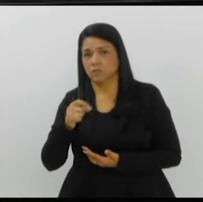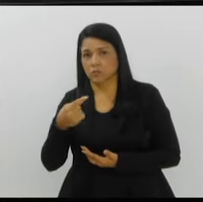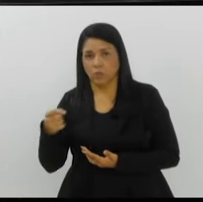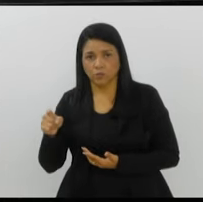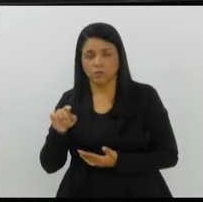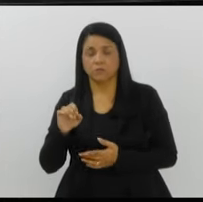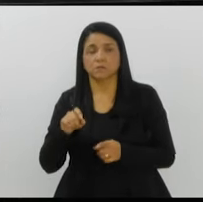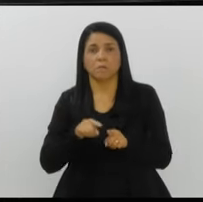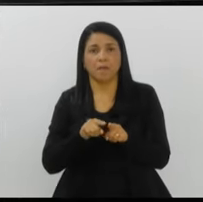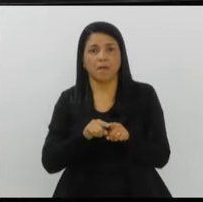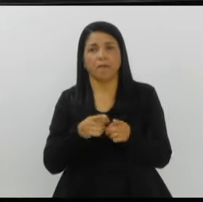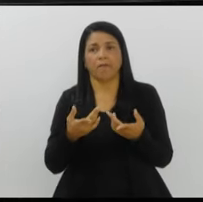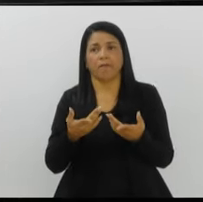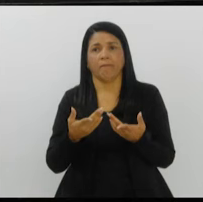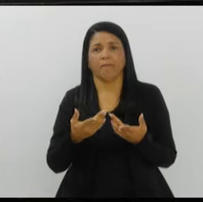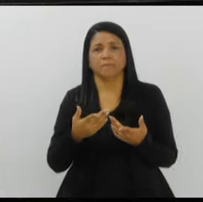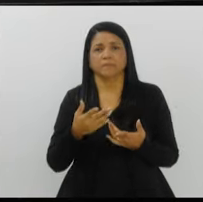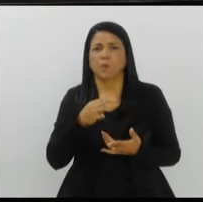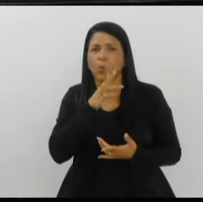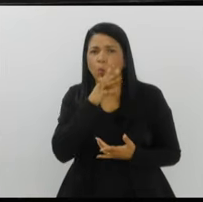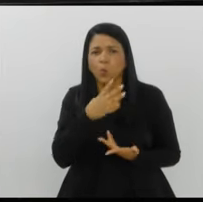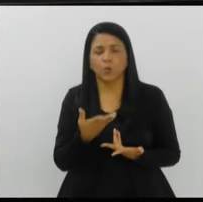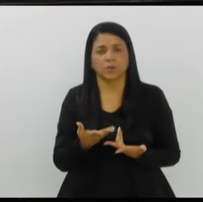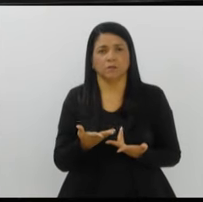que havia, andava muito mal,